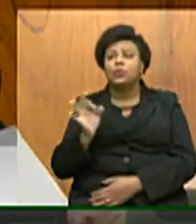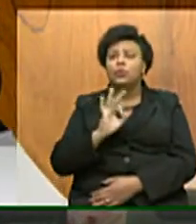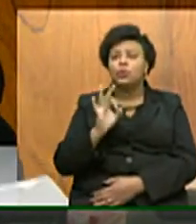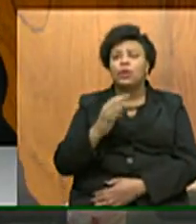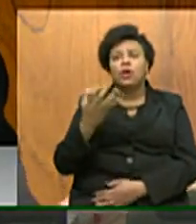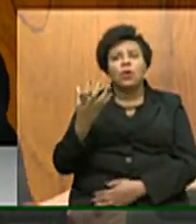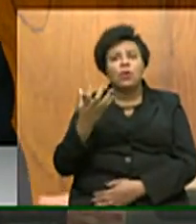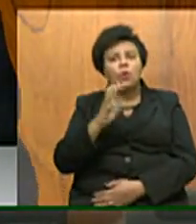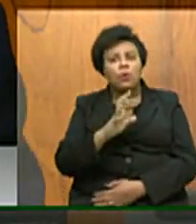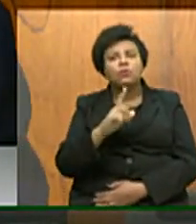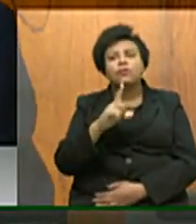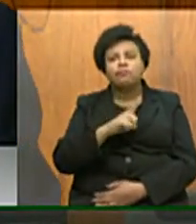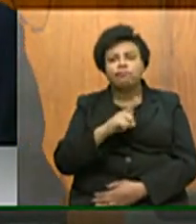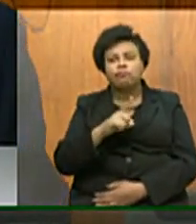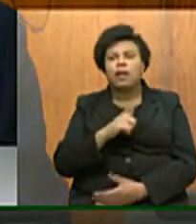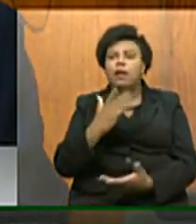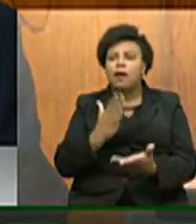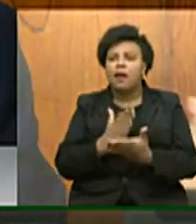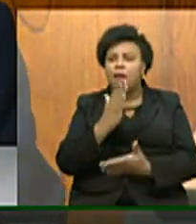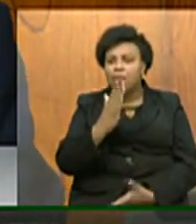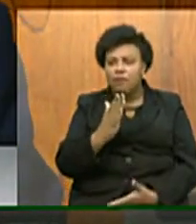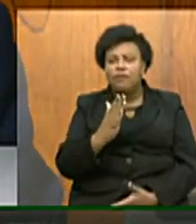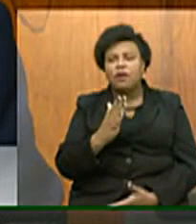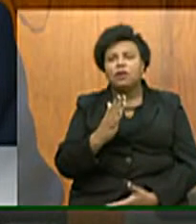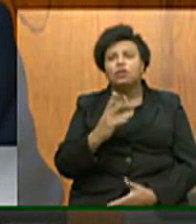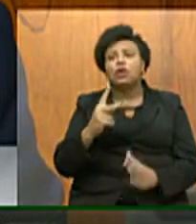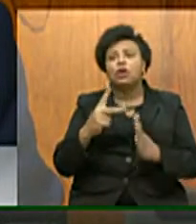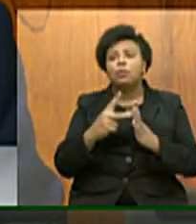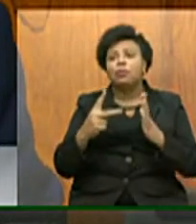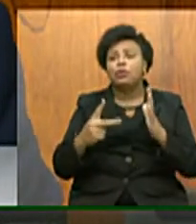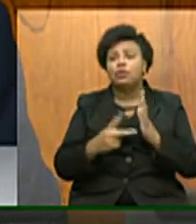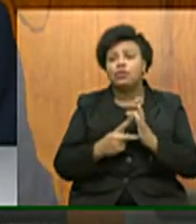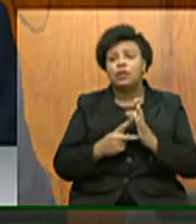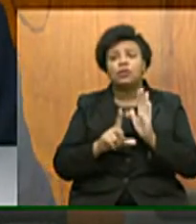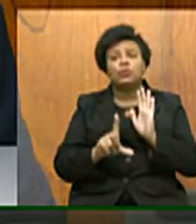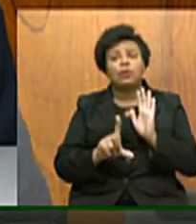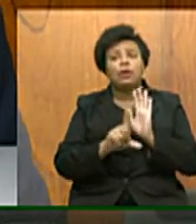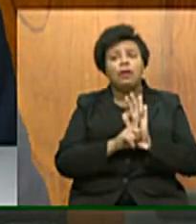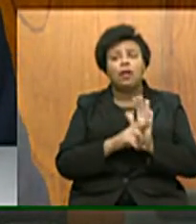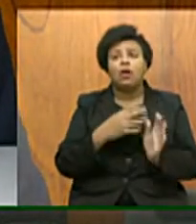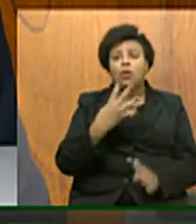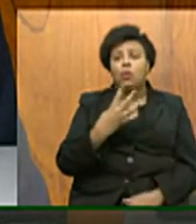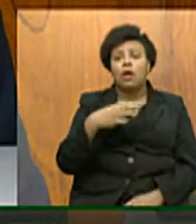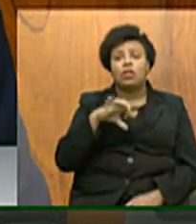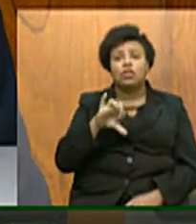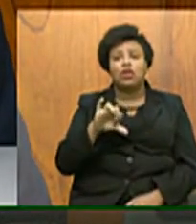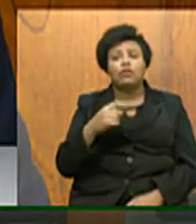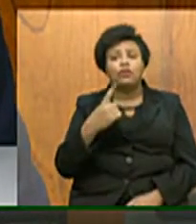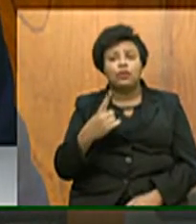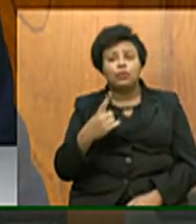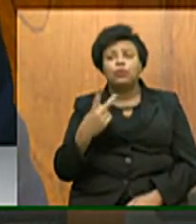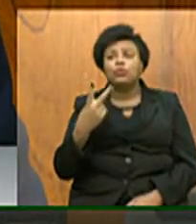nenhum voto contrário, está aprovado o projeto de lei